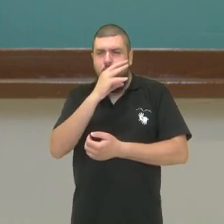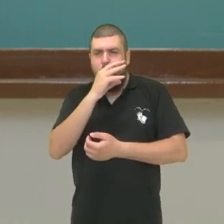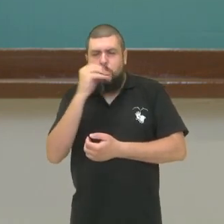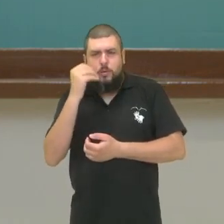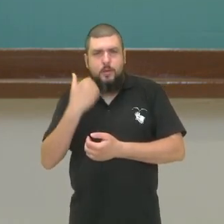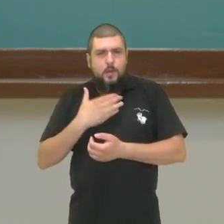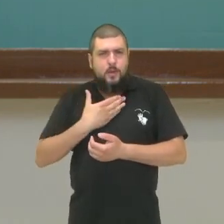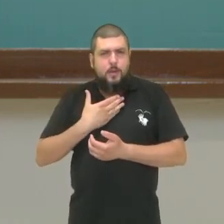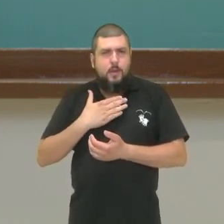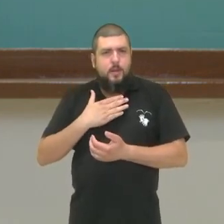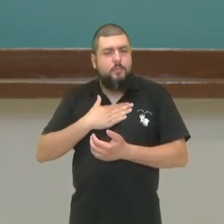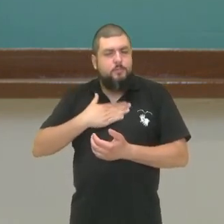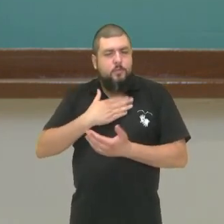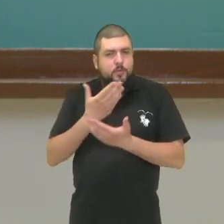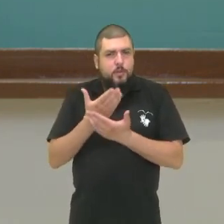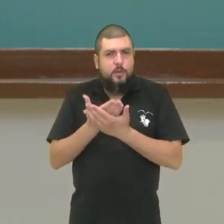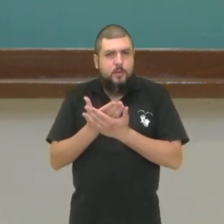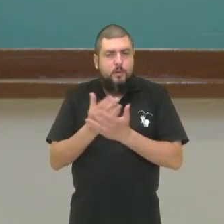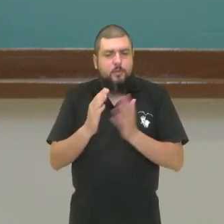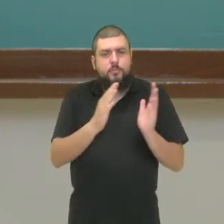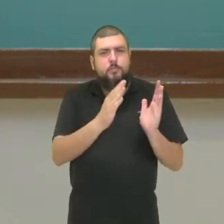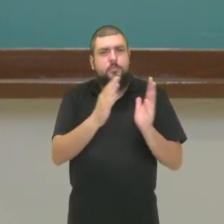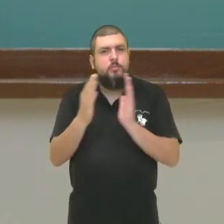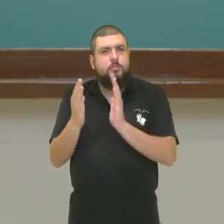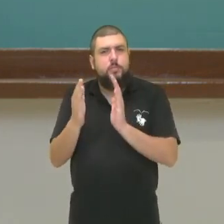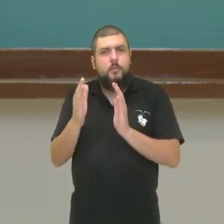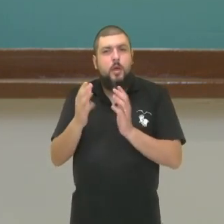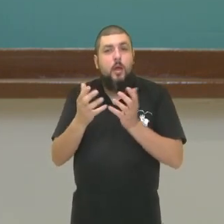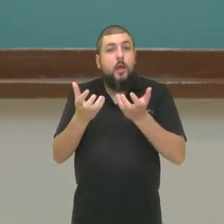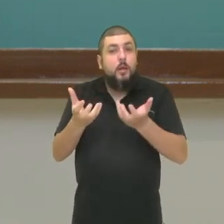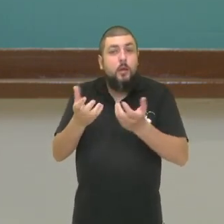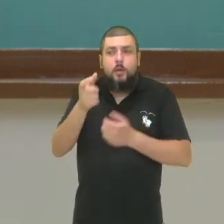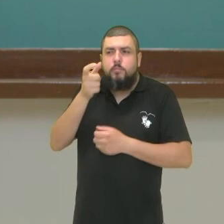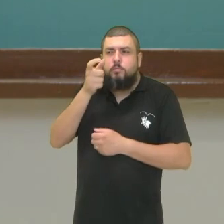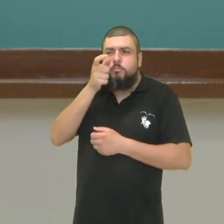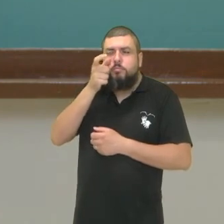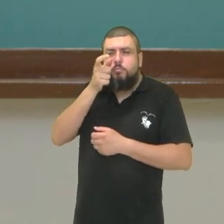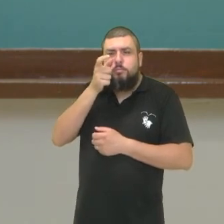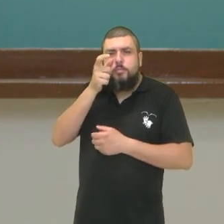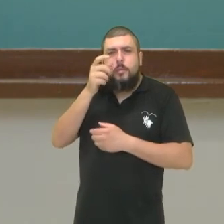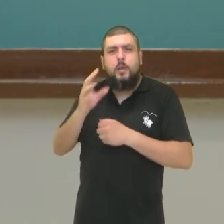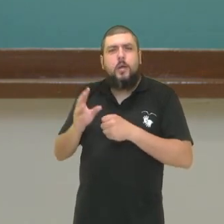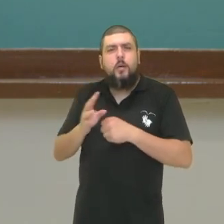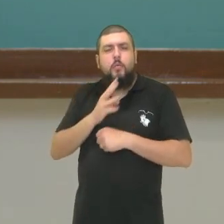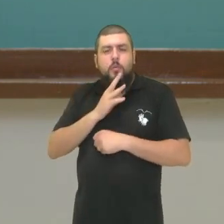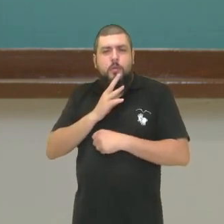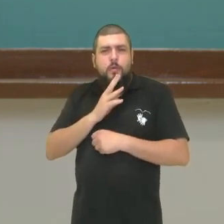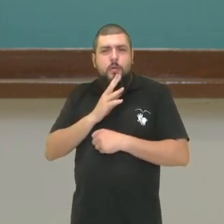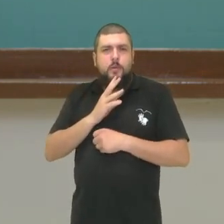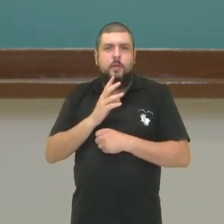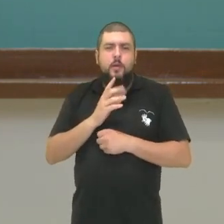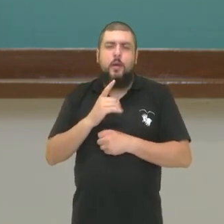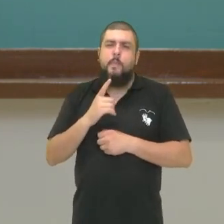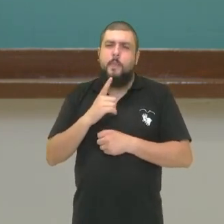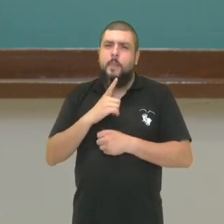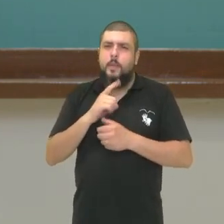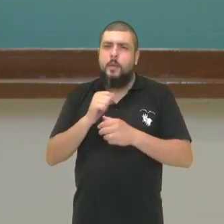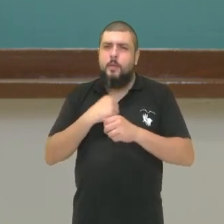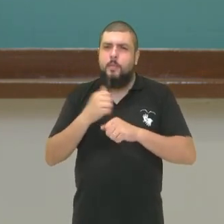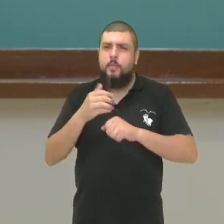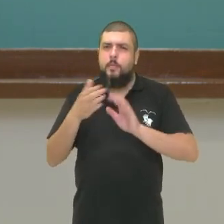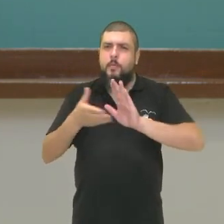você tiver interesse de conhecer um pouquinho mais, nós temos aí algumas sugestões, né, de